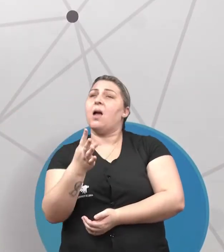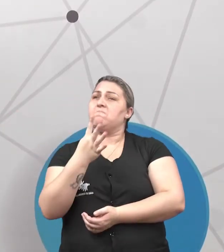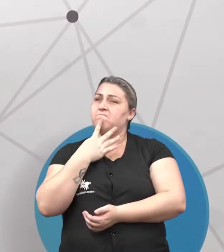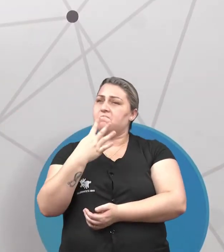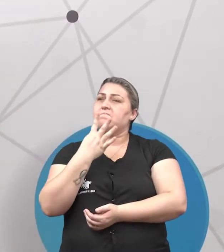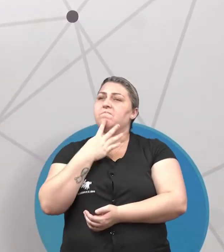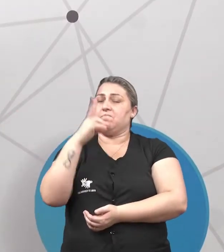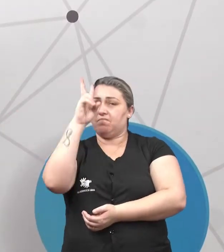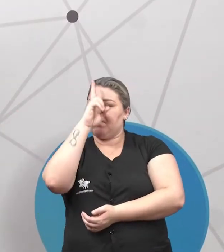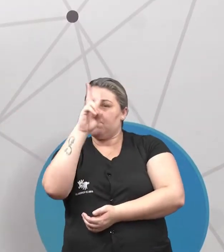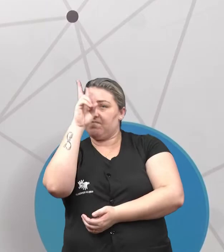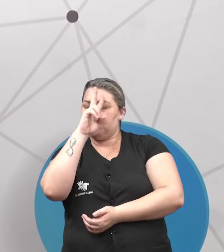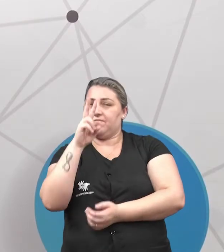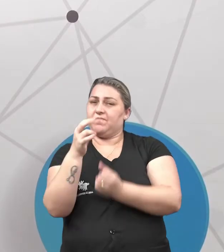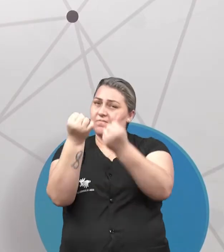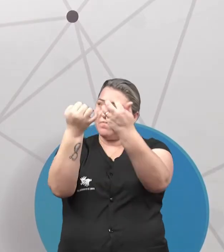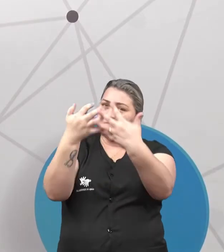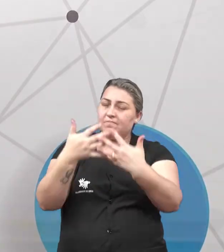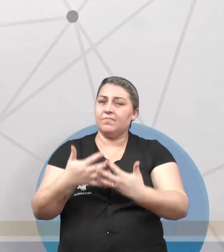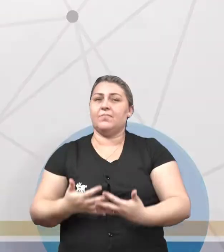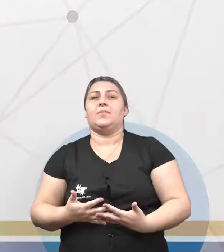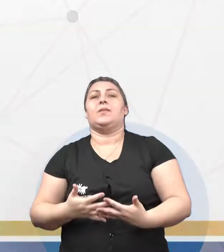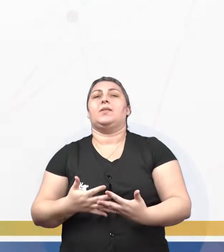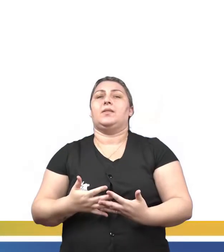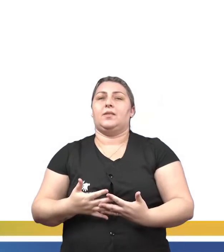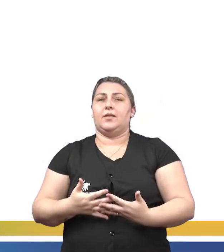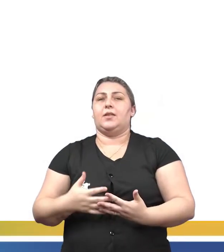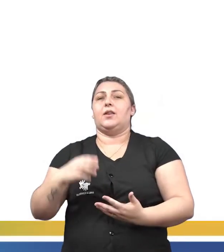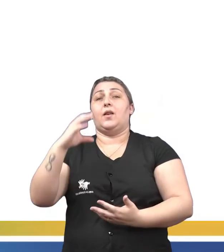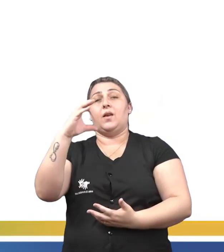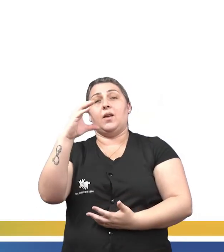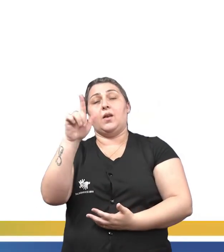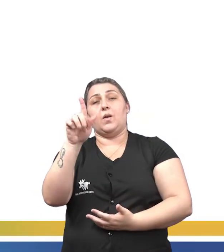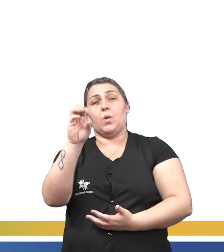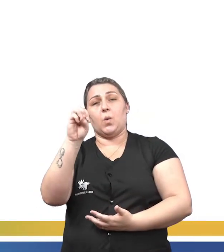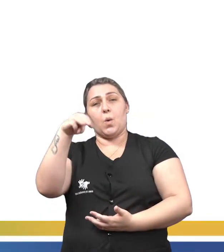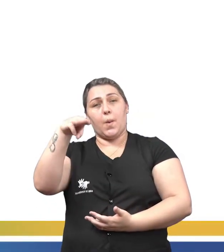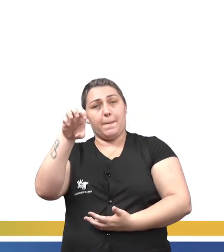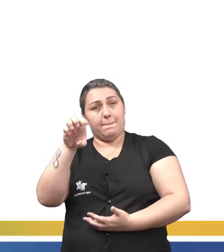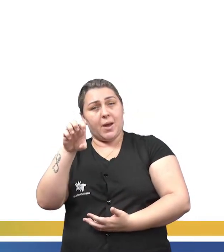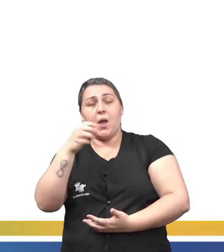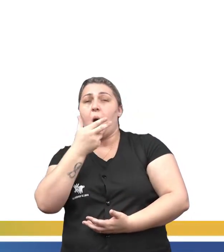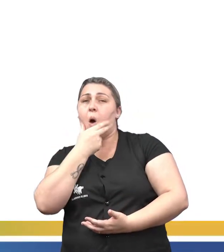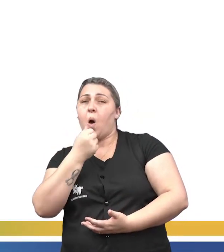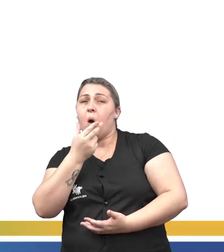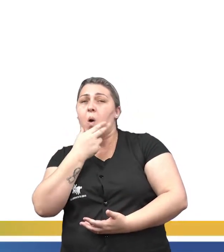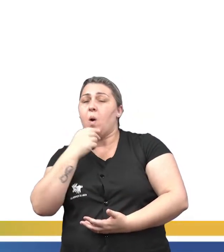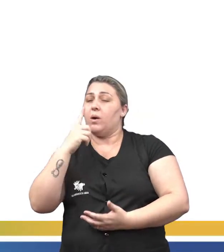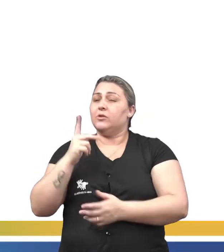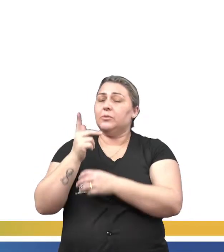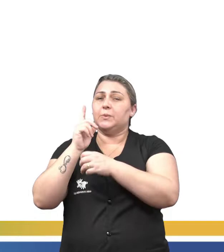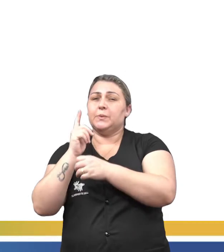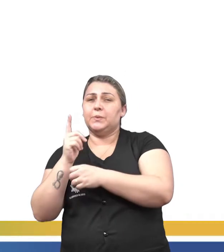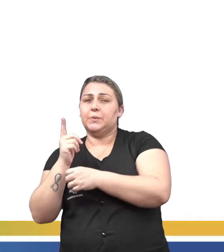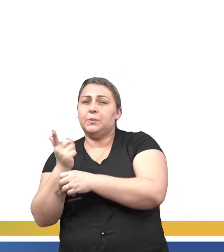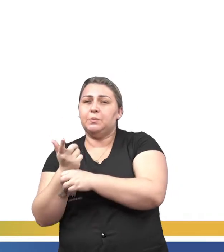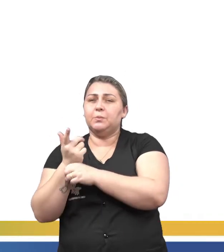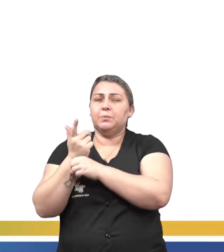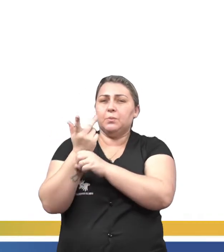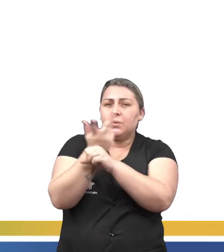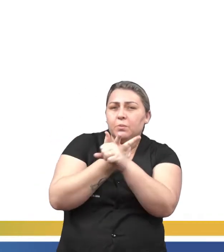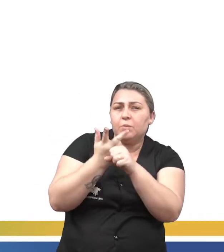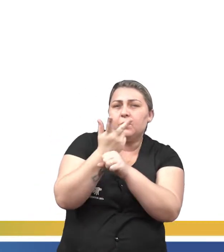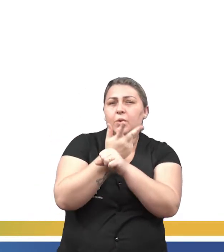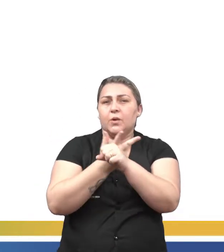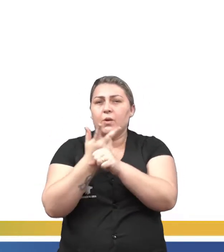conhecidas histórias narrativas, né, de Gilgamesh, que é uma narrativa de um homem que sai à procura da imortalidade, de